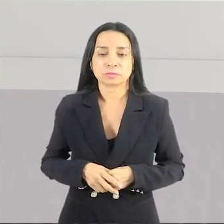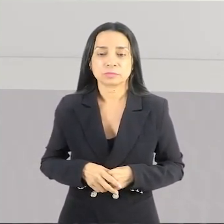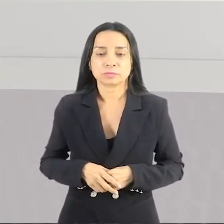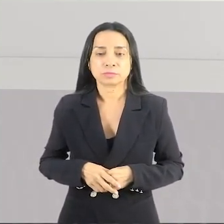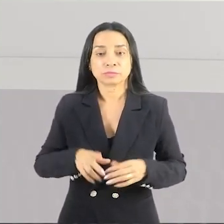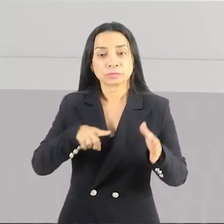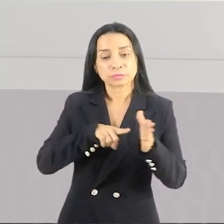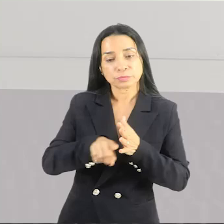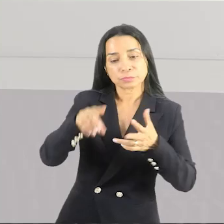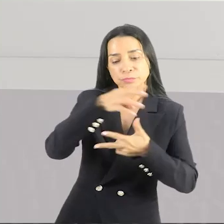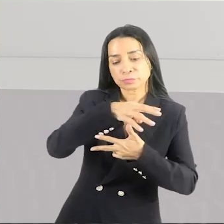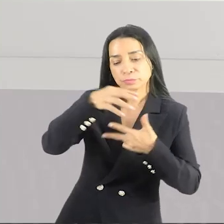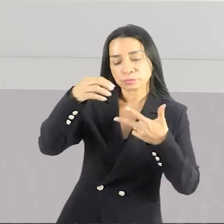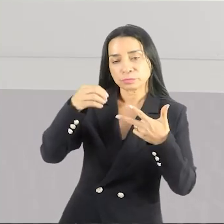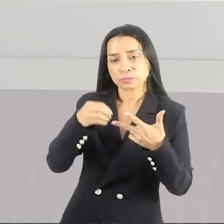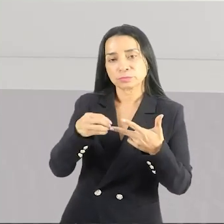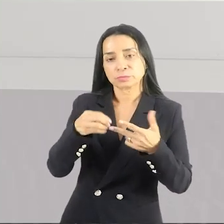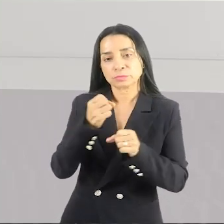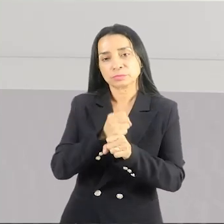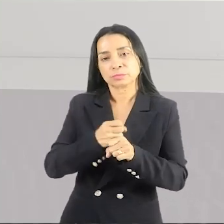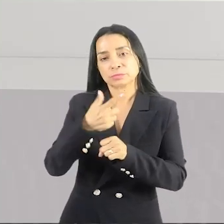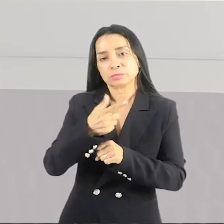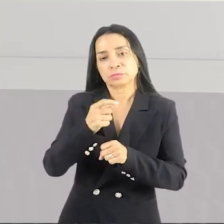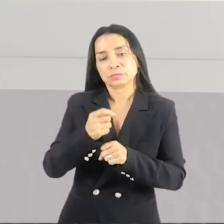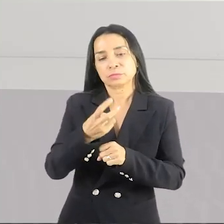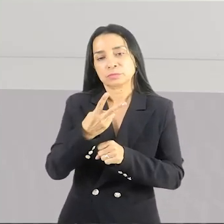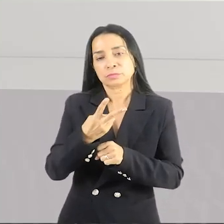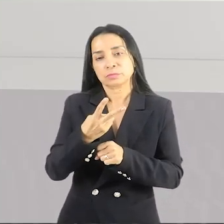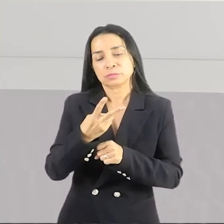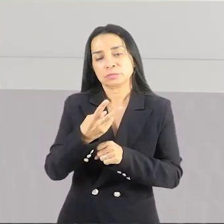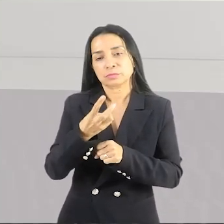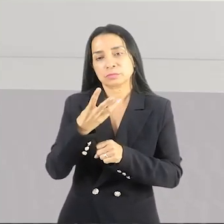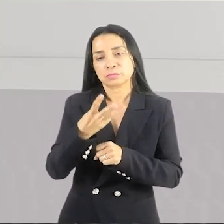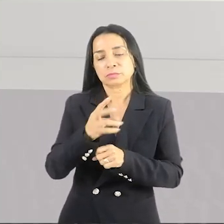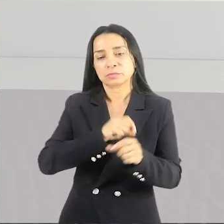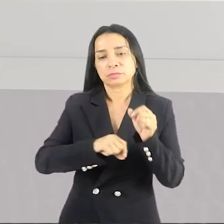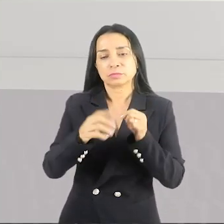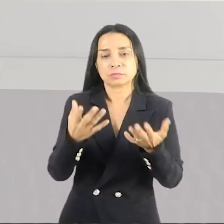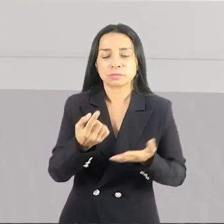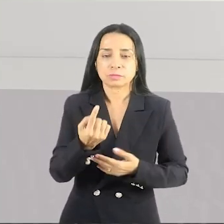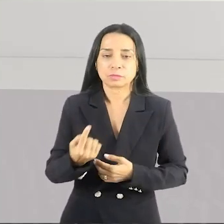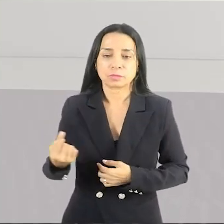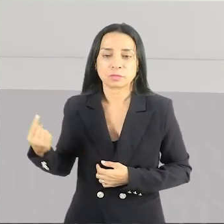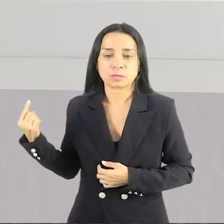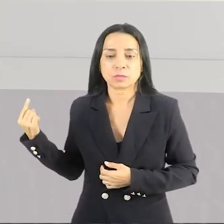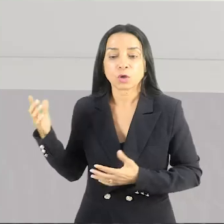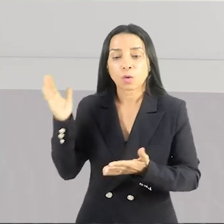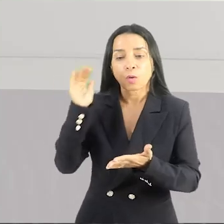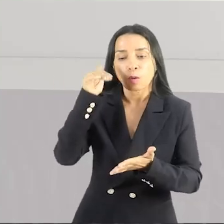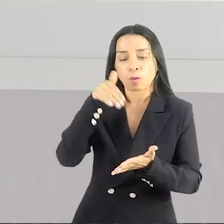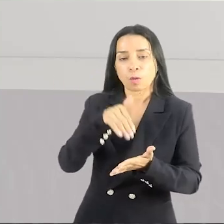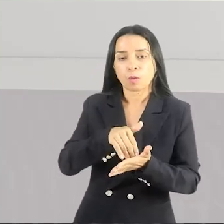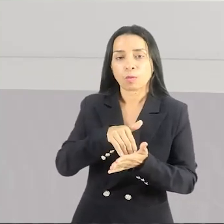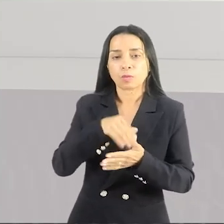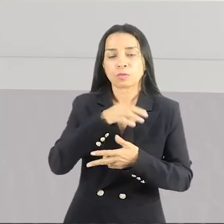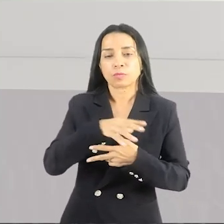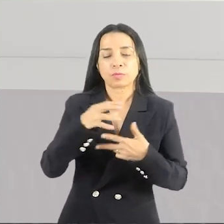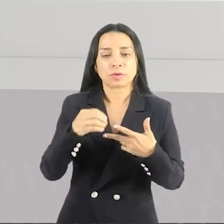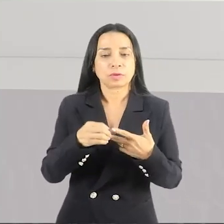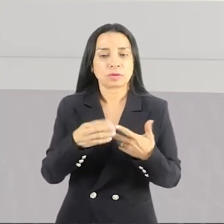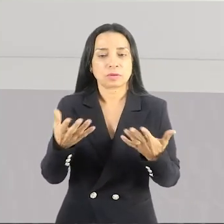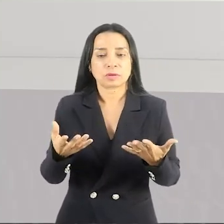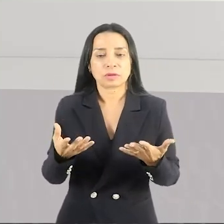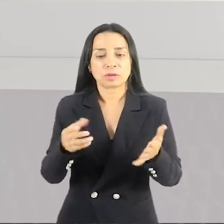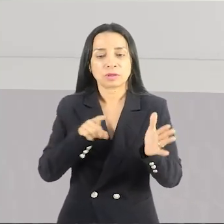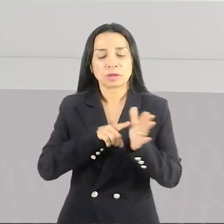agora do Enem de 2023. Ó, turma, a última edição do Enem, né? Questão aí quentinha da última